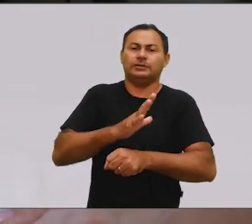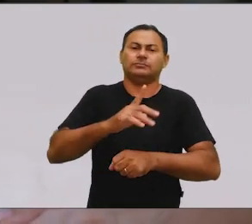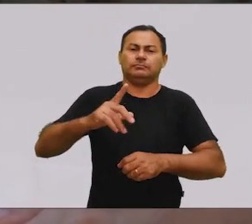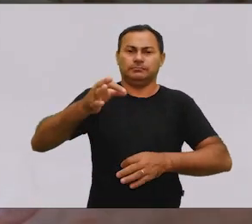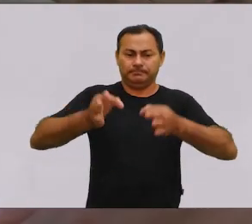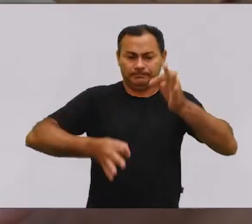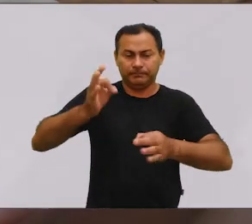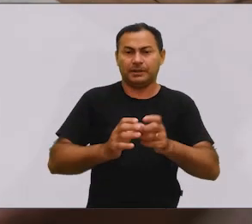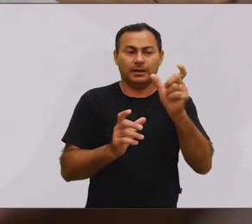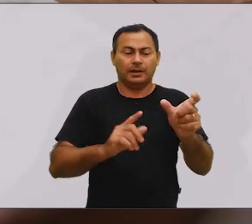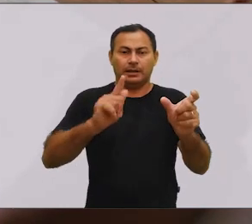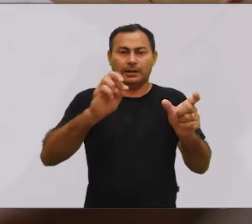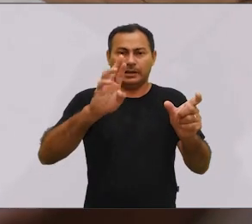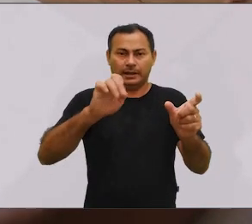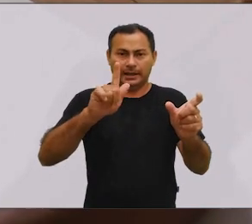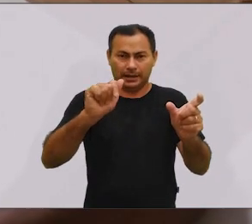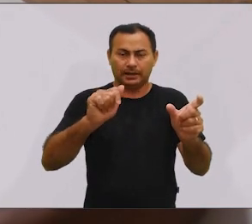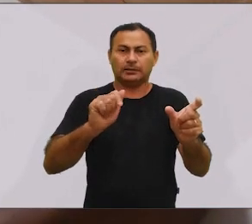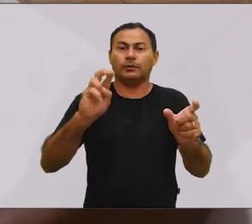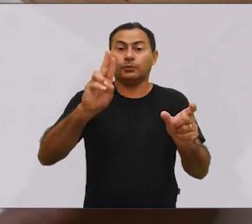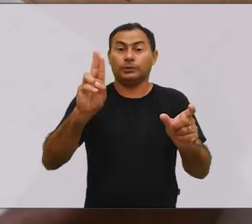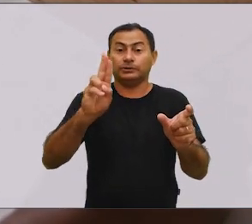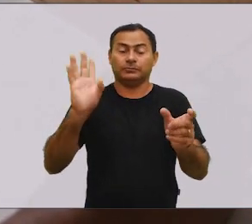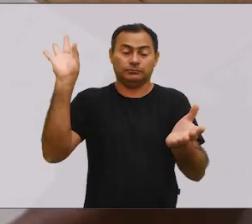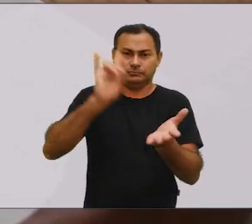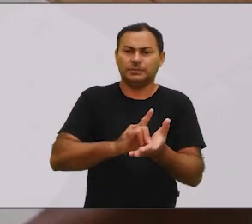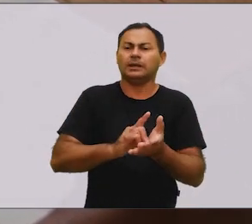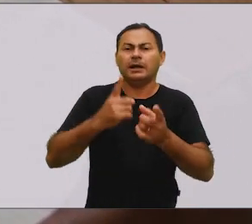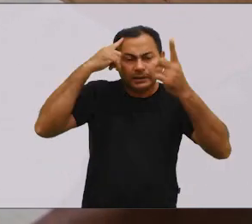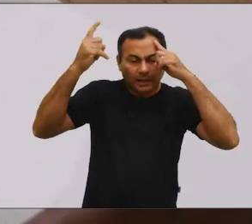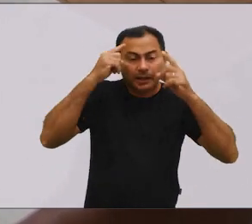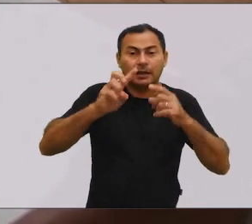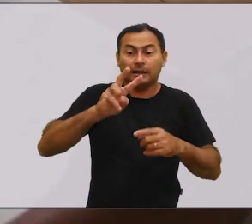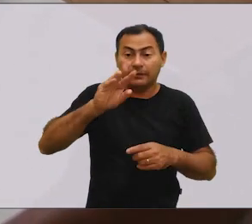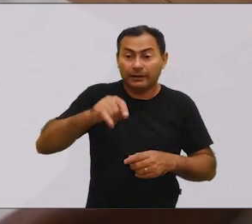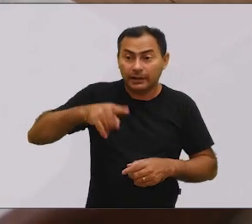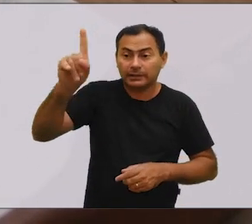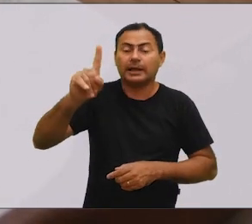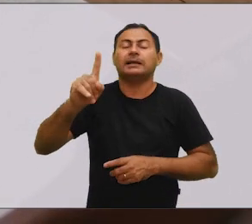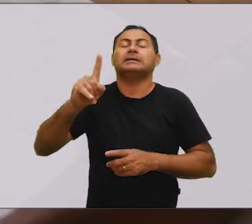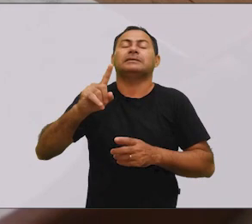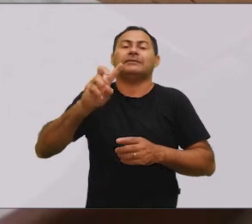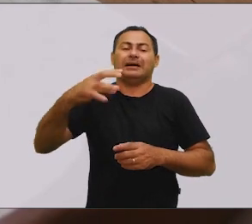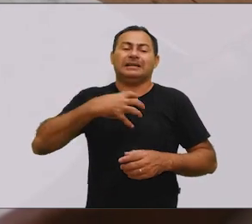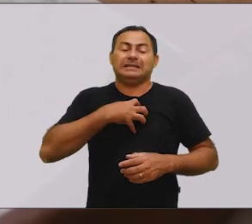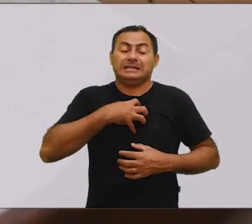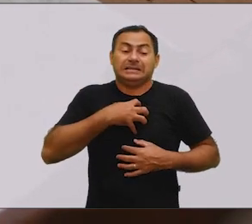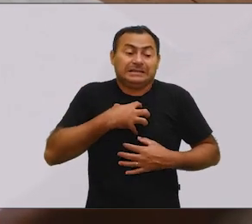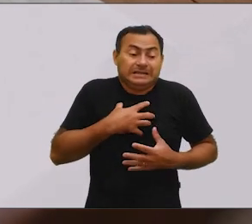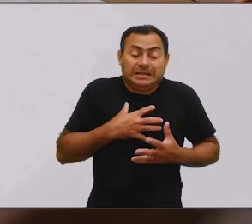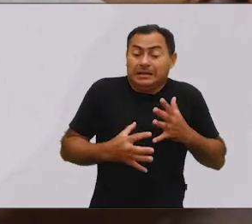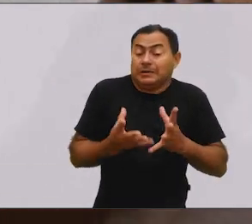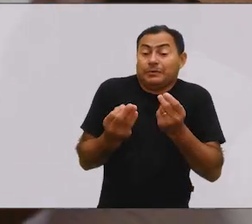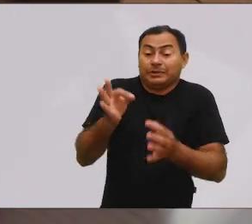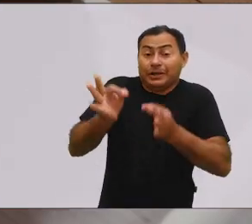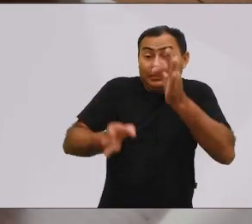desta justiça. A palavra grega usada no original sugere a ideia de que eles vão até se engasgar com